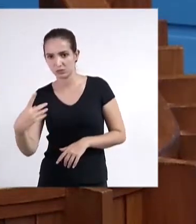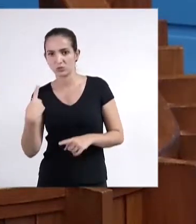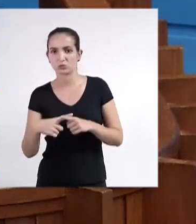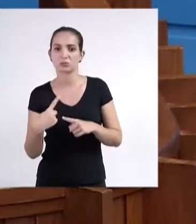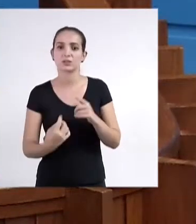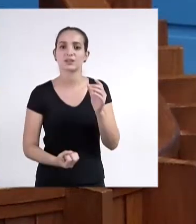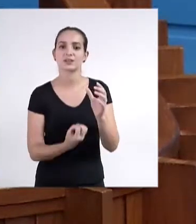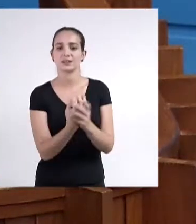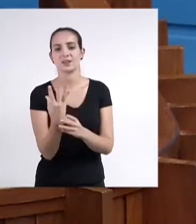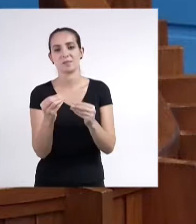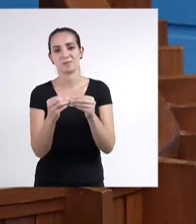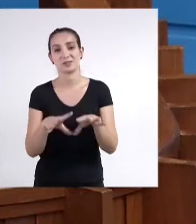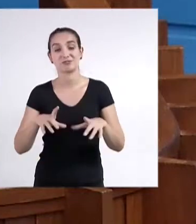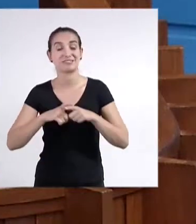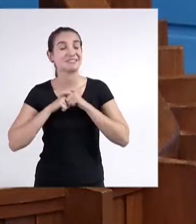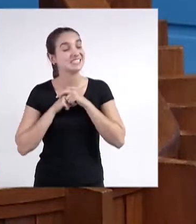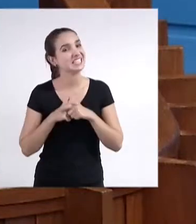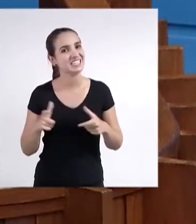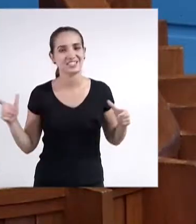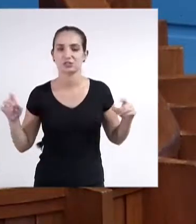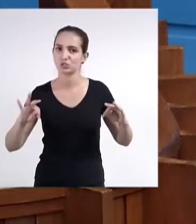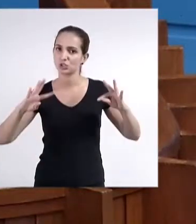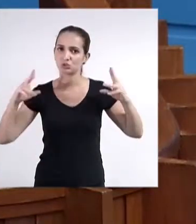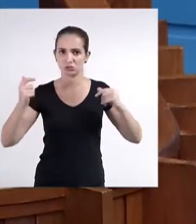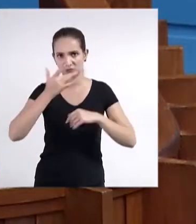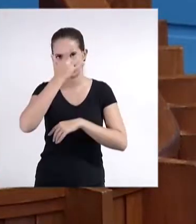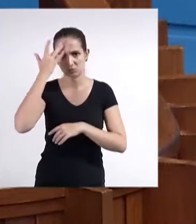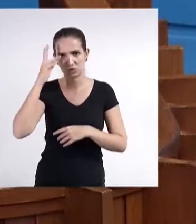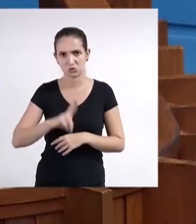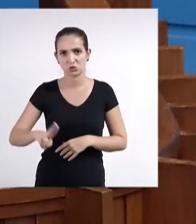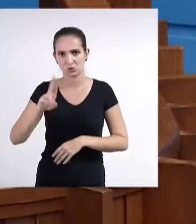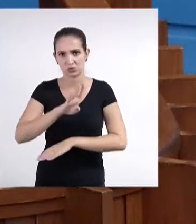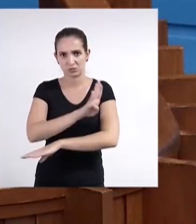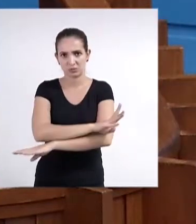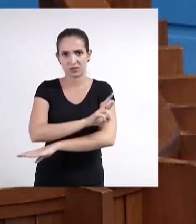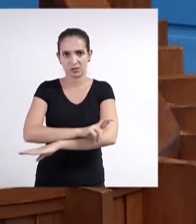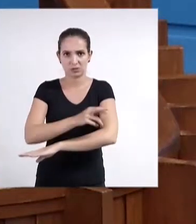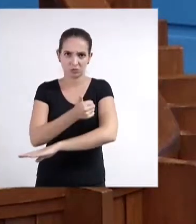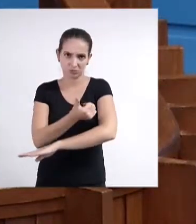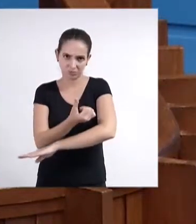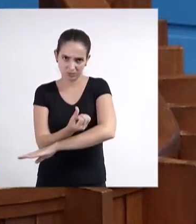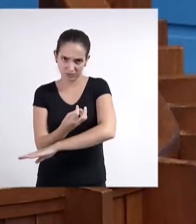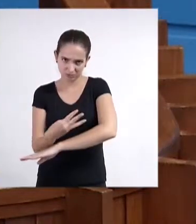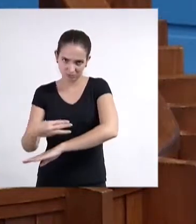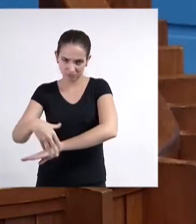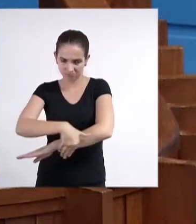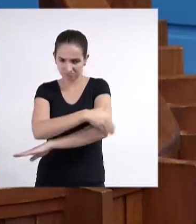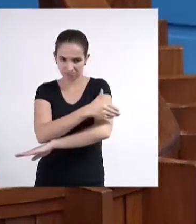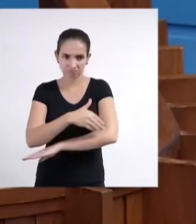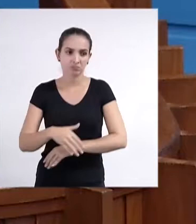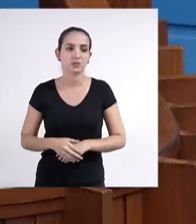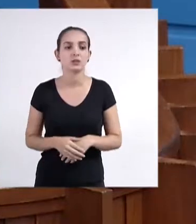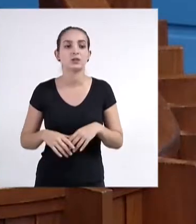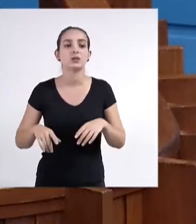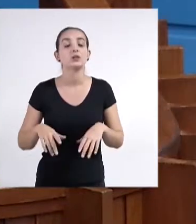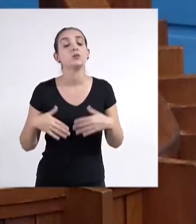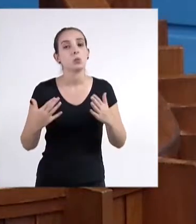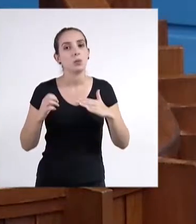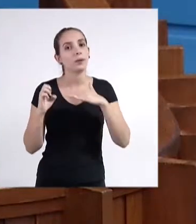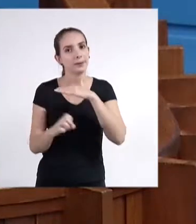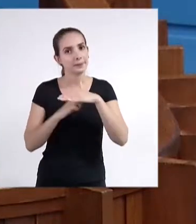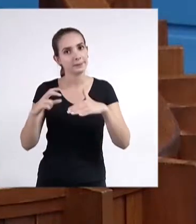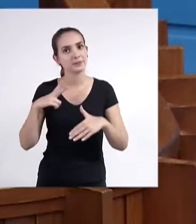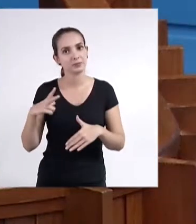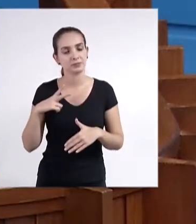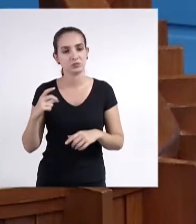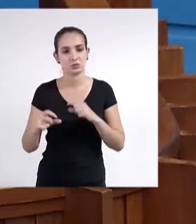gerando prejuízos gigantescos aos usuários da rodovia. Ainda que a concessão para a iniciativa privada tenha